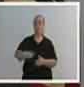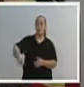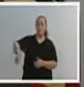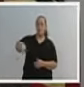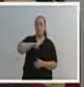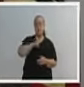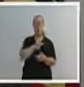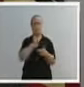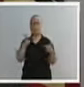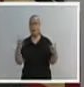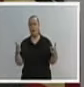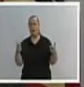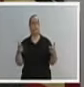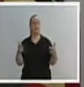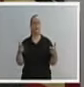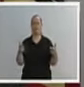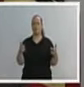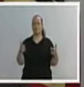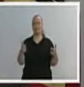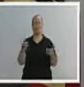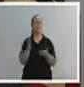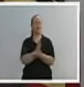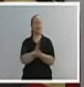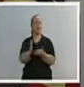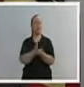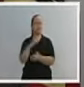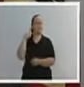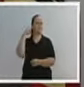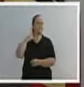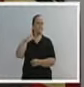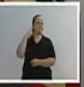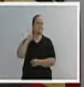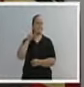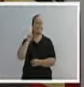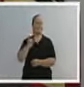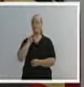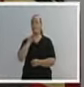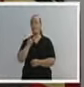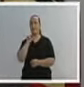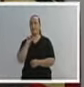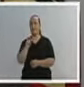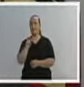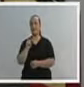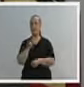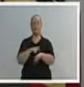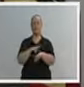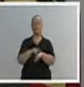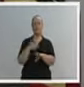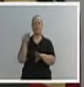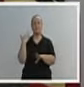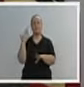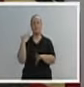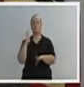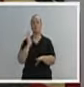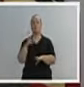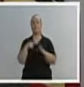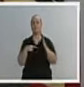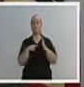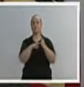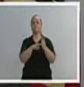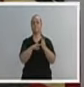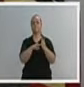mas, infelizmente, muitos dos deputados, eles já foram, em algum momento, estão respondendo, já foram denunciados, e